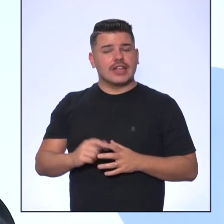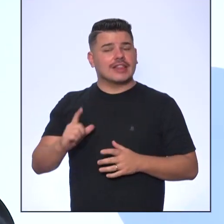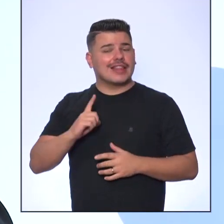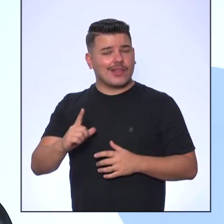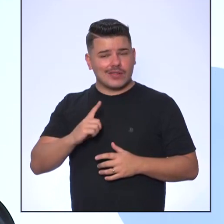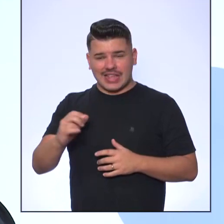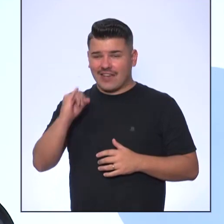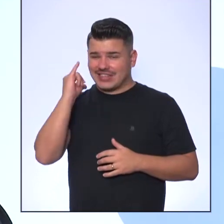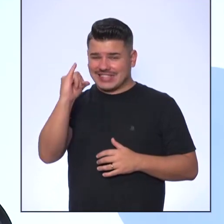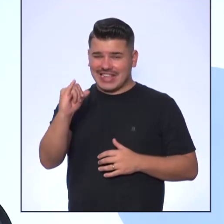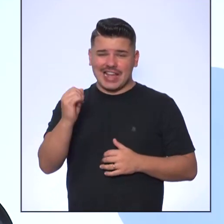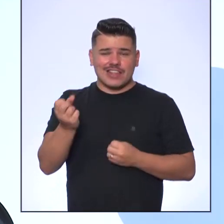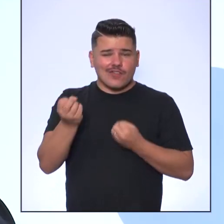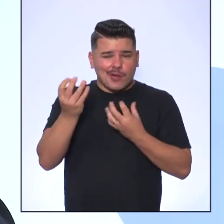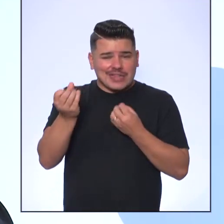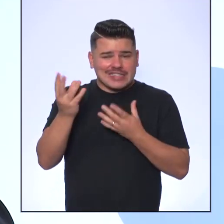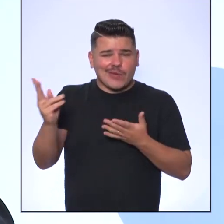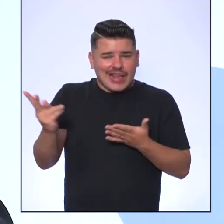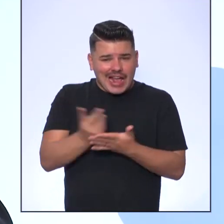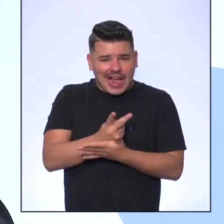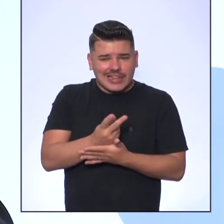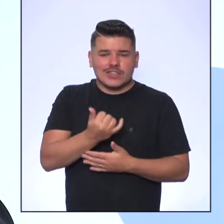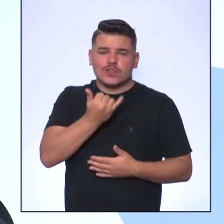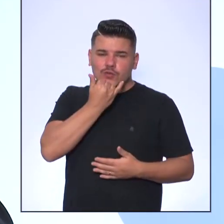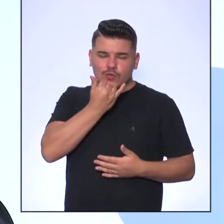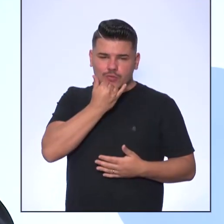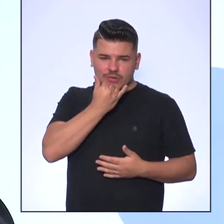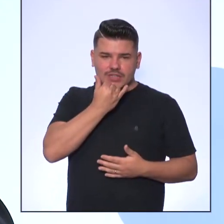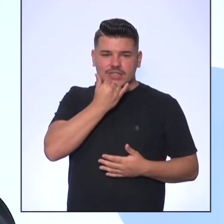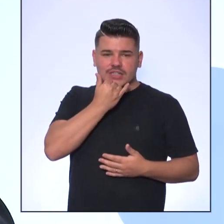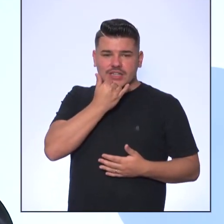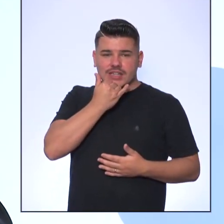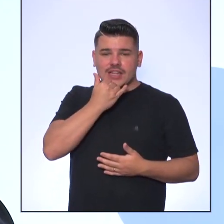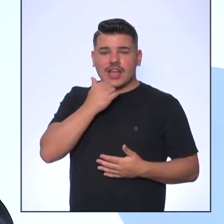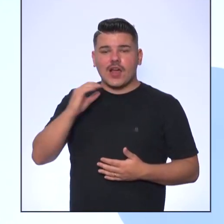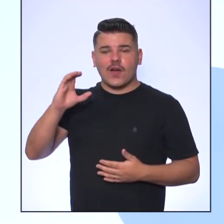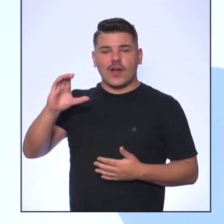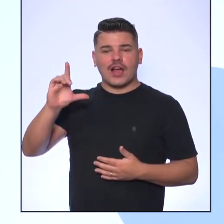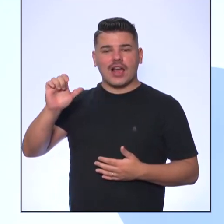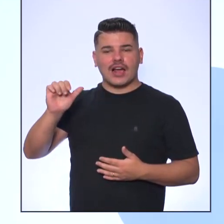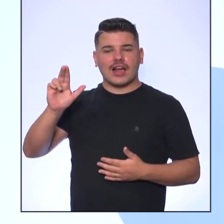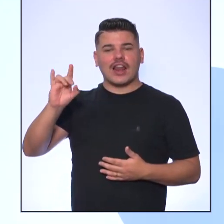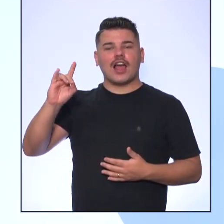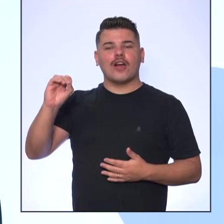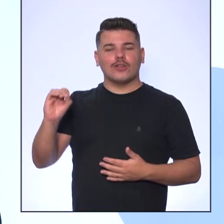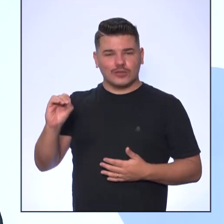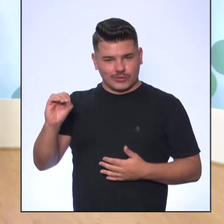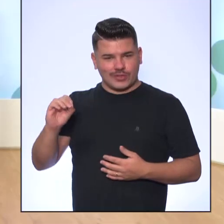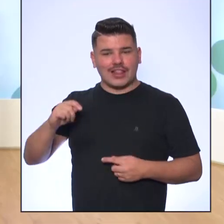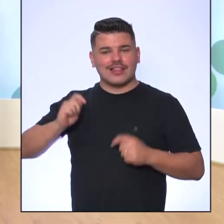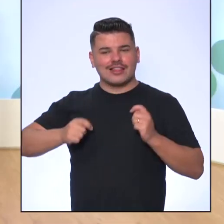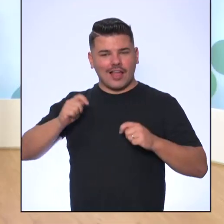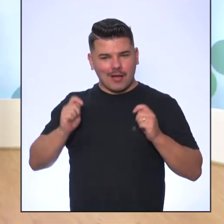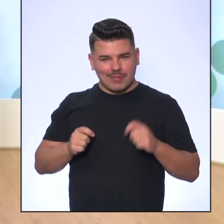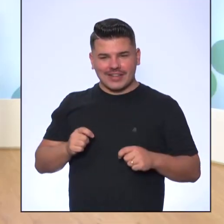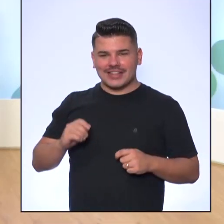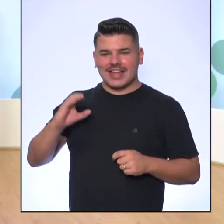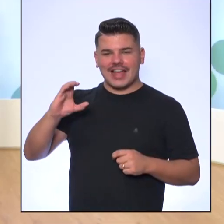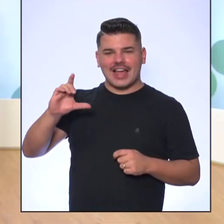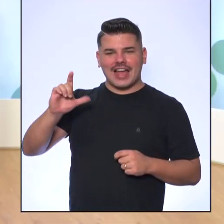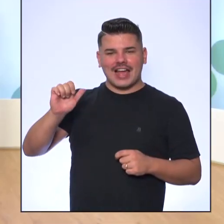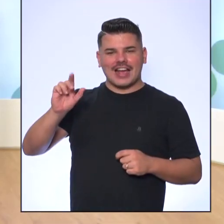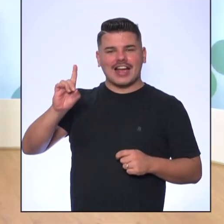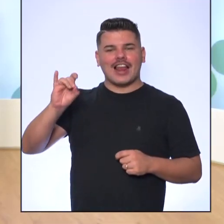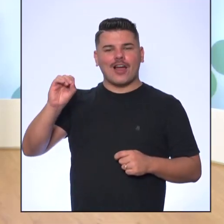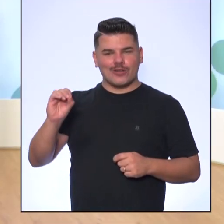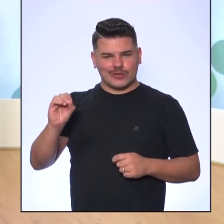galera? Eu recebi informação aqui, que não é o Seide que está na banda, é o Cláudio que estava aqui com a gente, não é? É isso, Cláudio, você